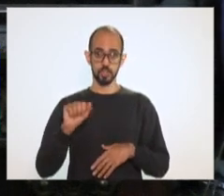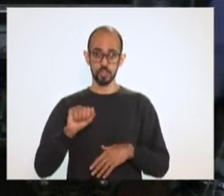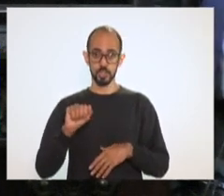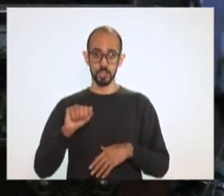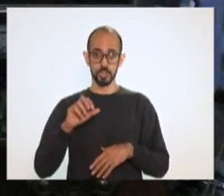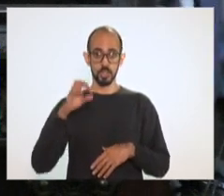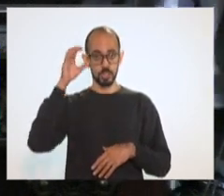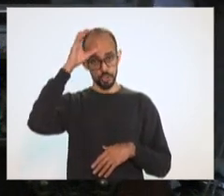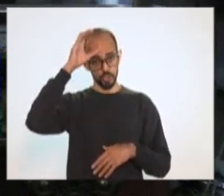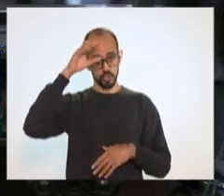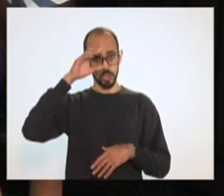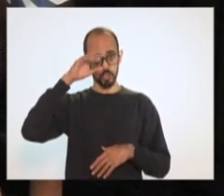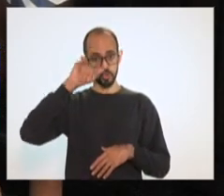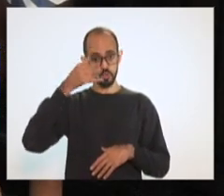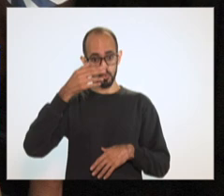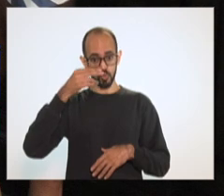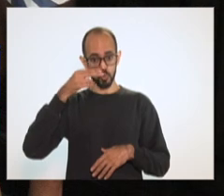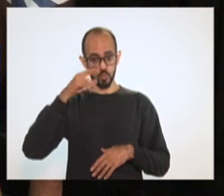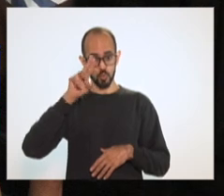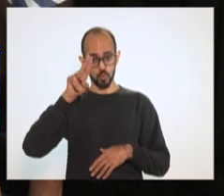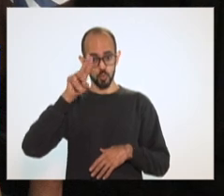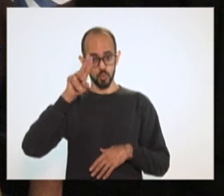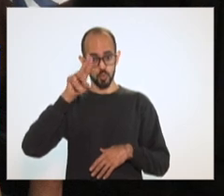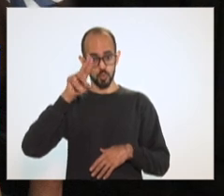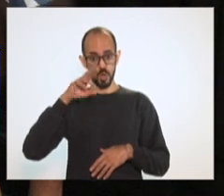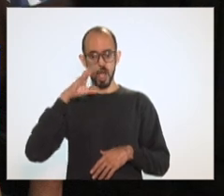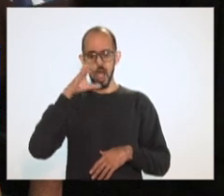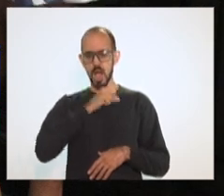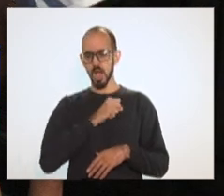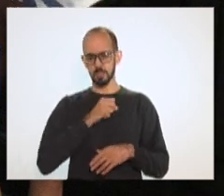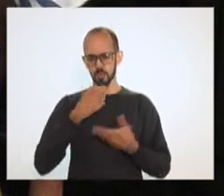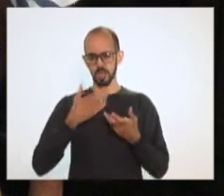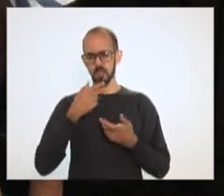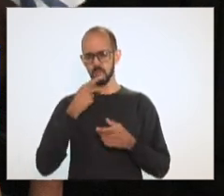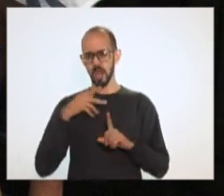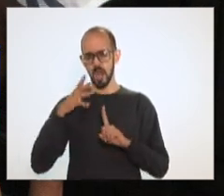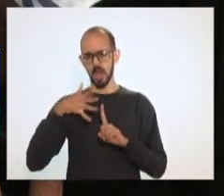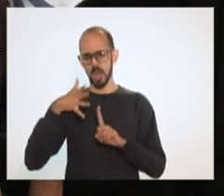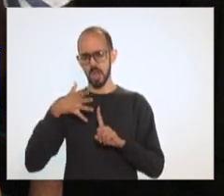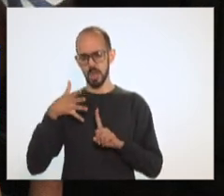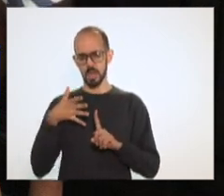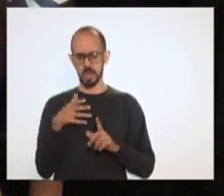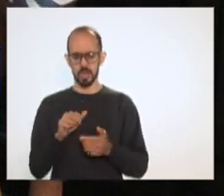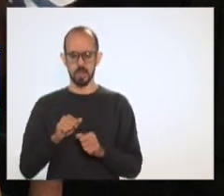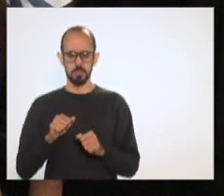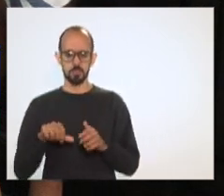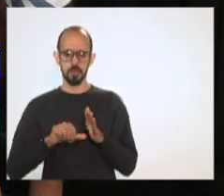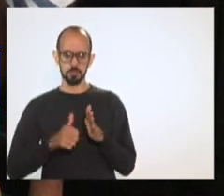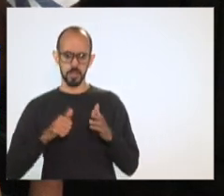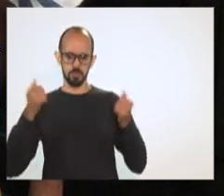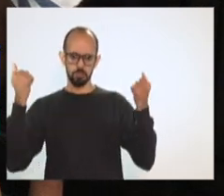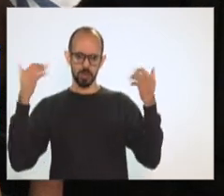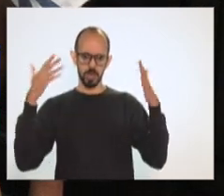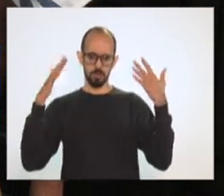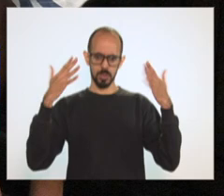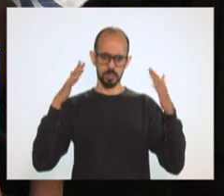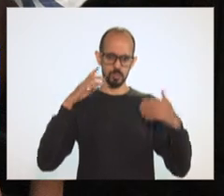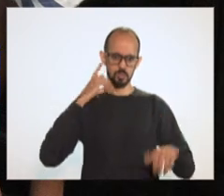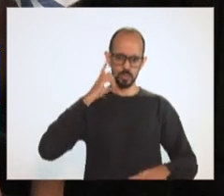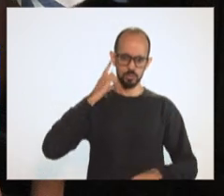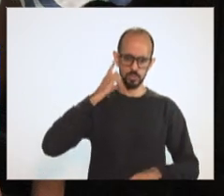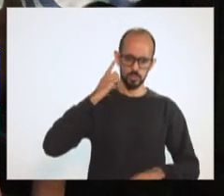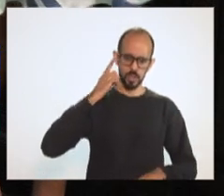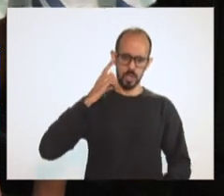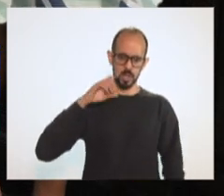é bem rápido aqui presidente mas eu não posso deixar de falar primeiro louvar a iniciativa do nobre